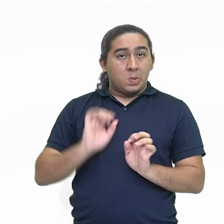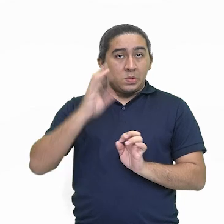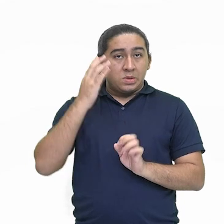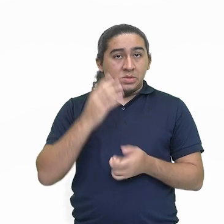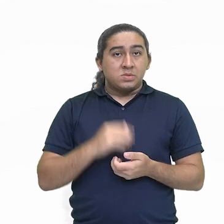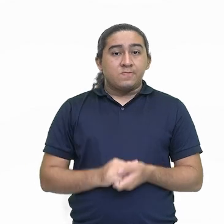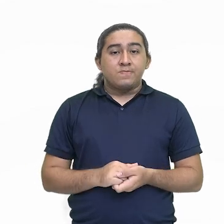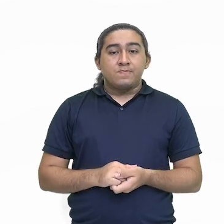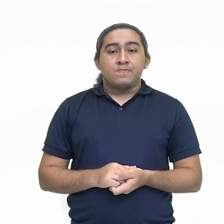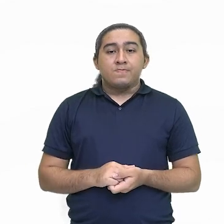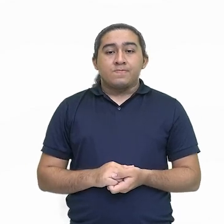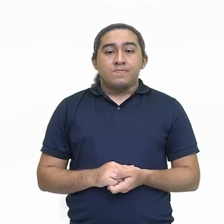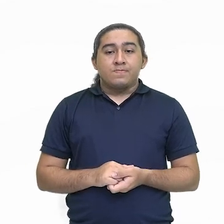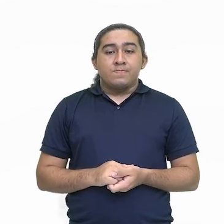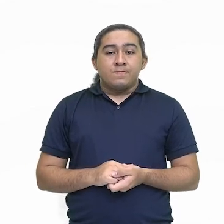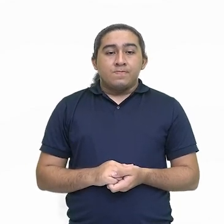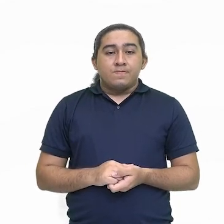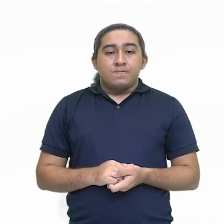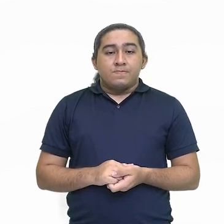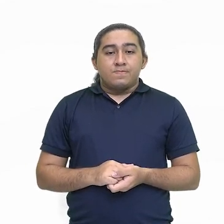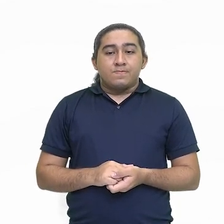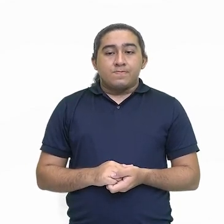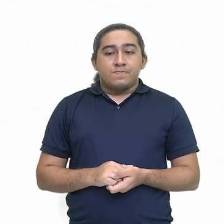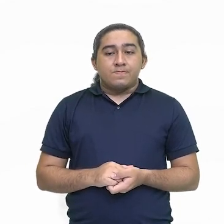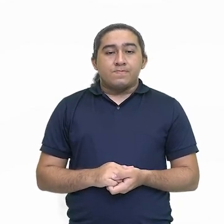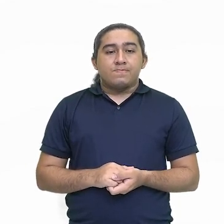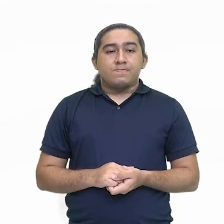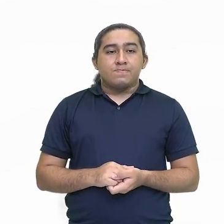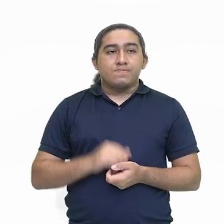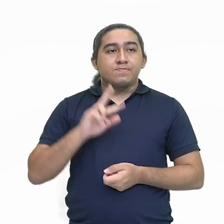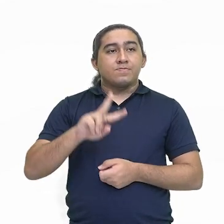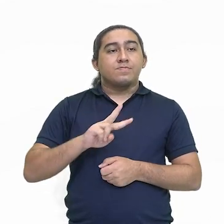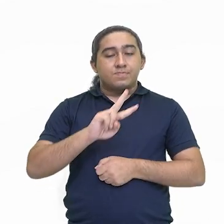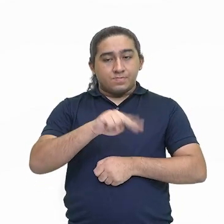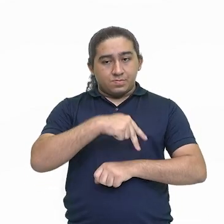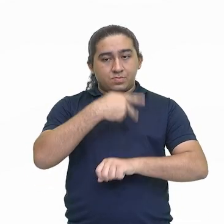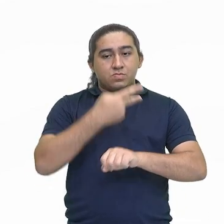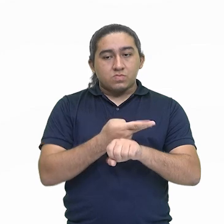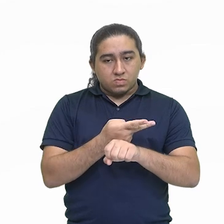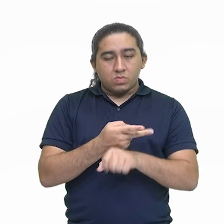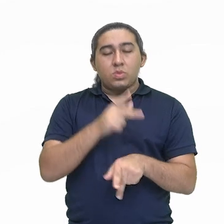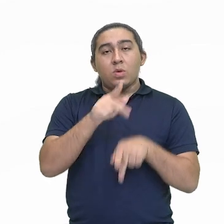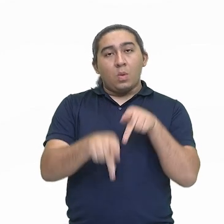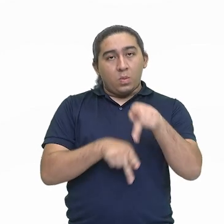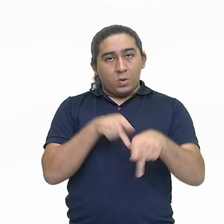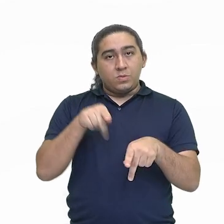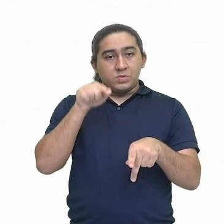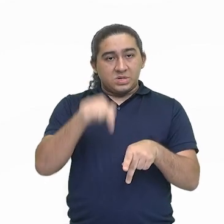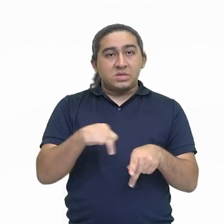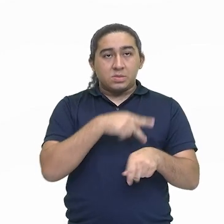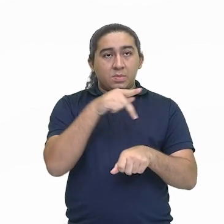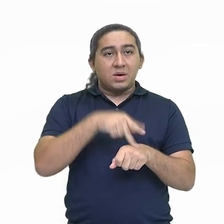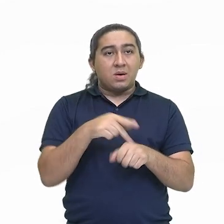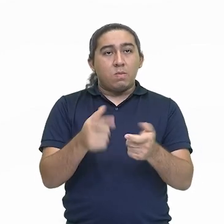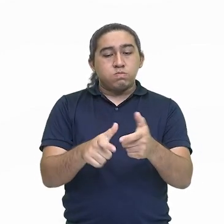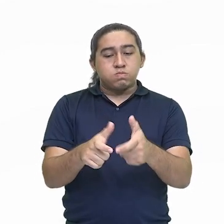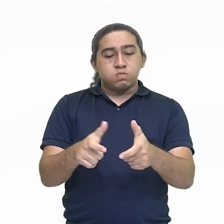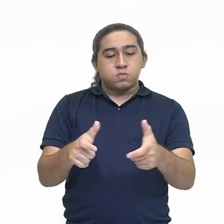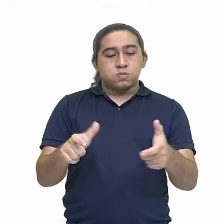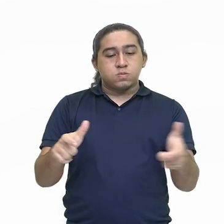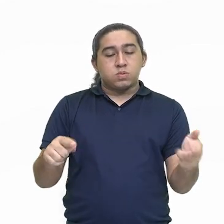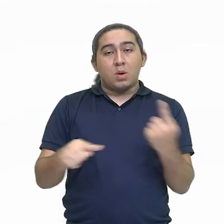né? Acabou ali inflando a população daqueles países, né, com a chegada de